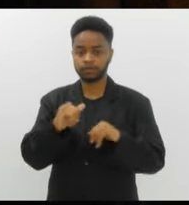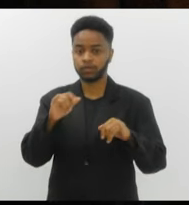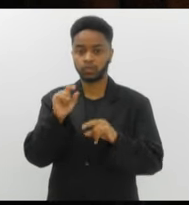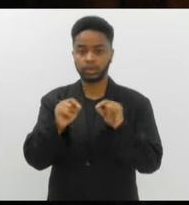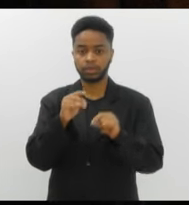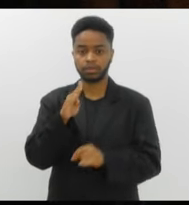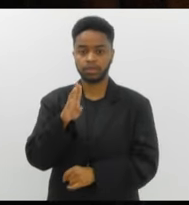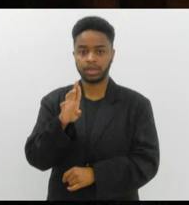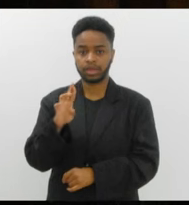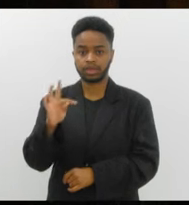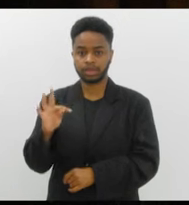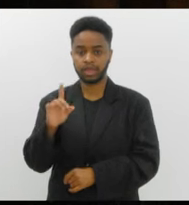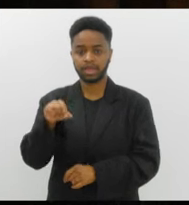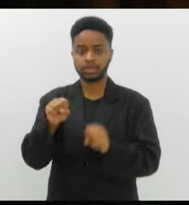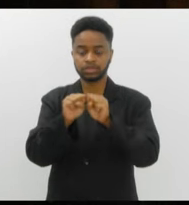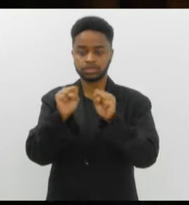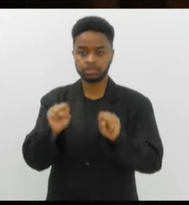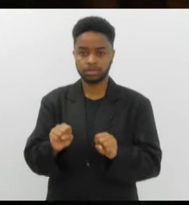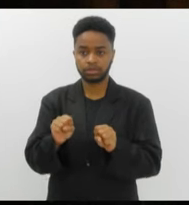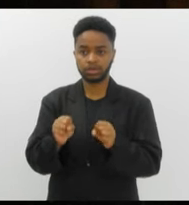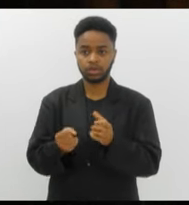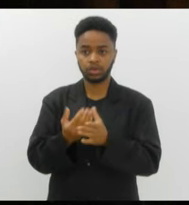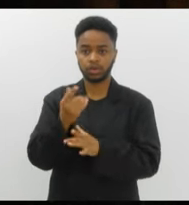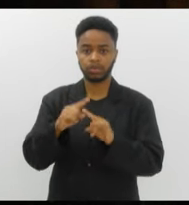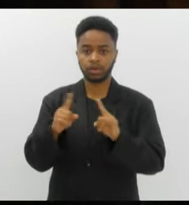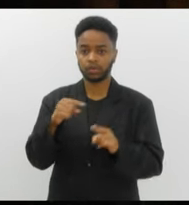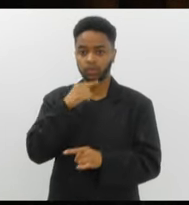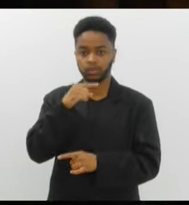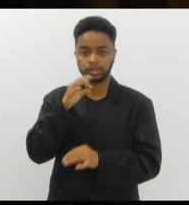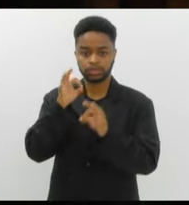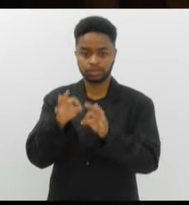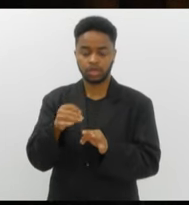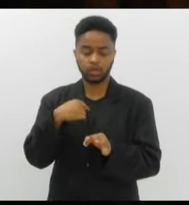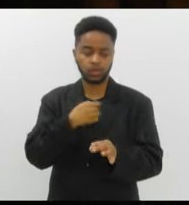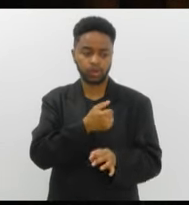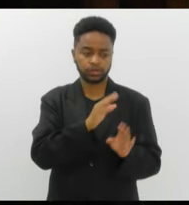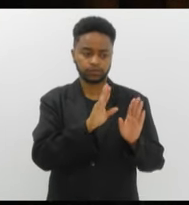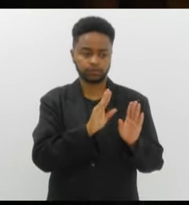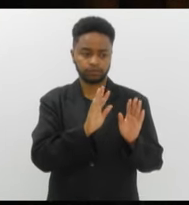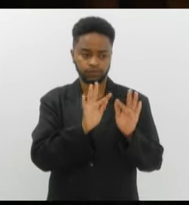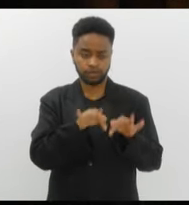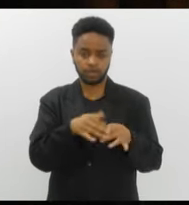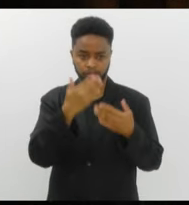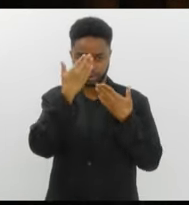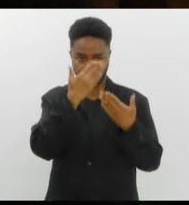que nasceu para não dar certo. Para concluir, deputado. Já estou encerrando, presidente. Obrigado.